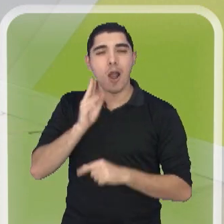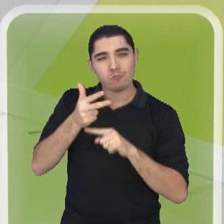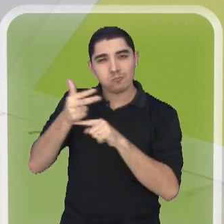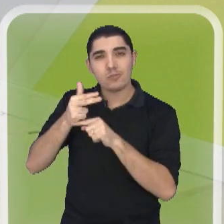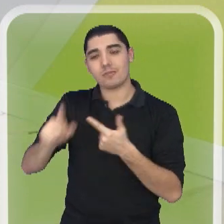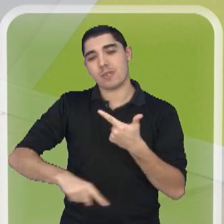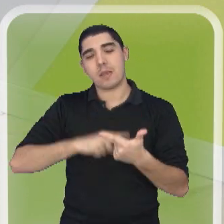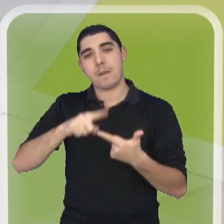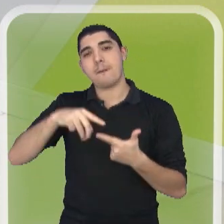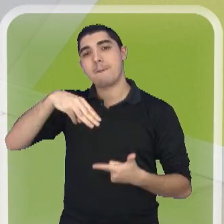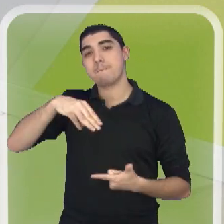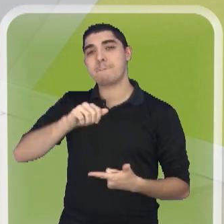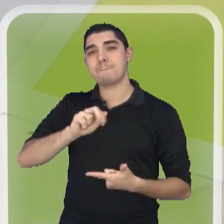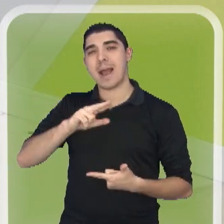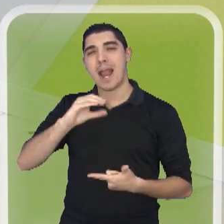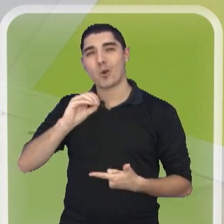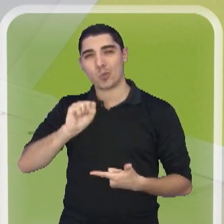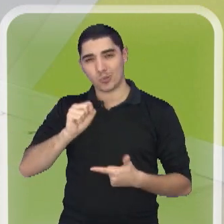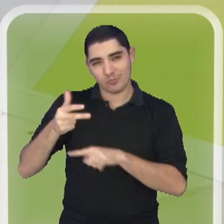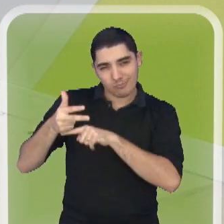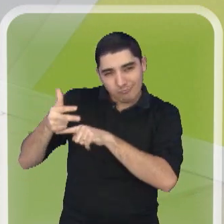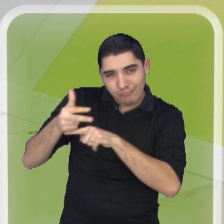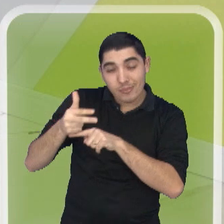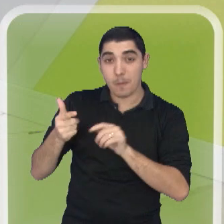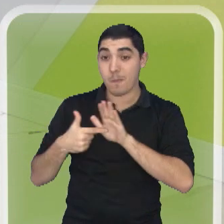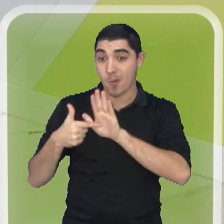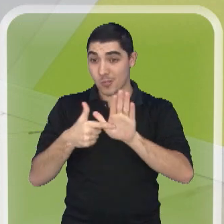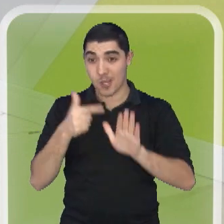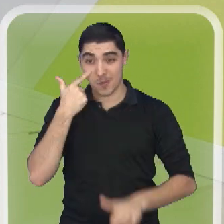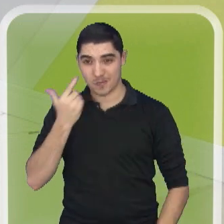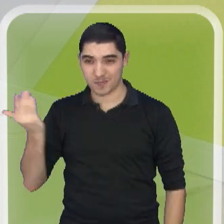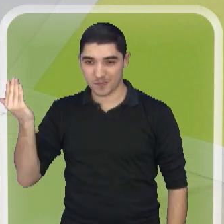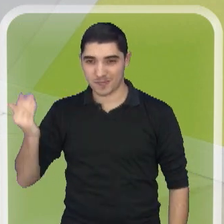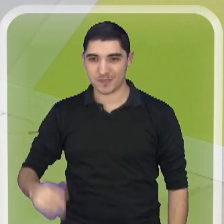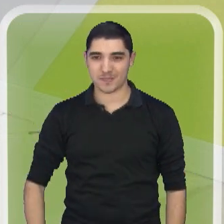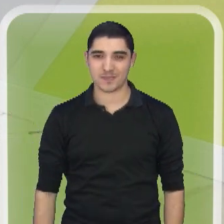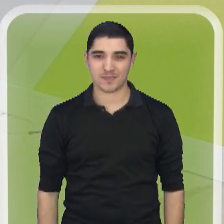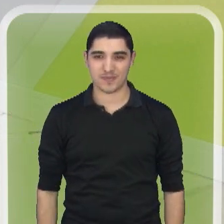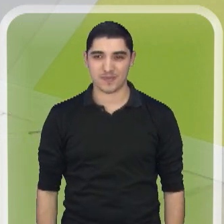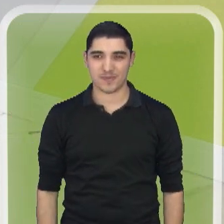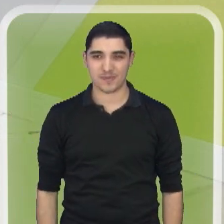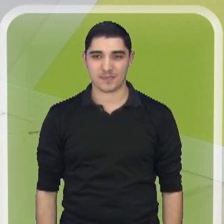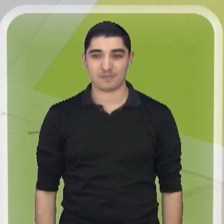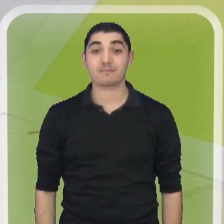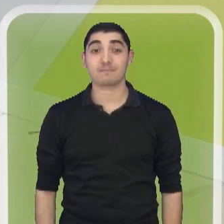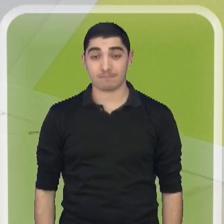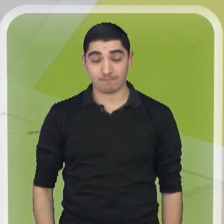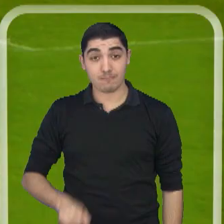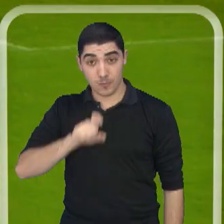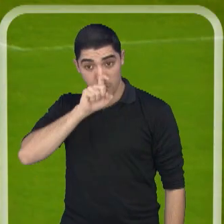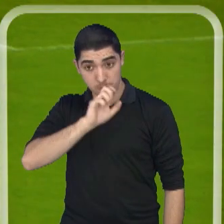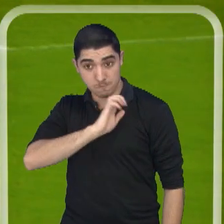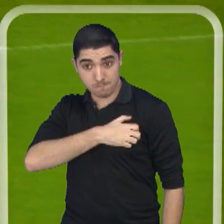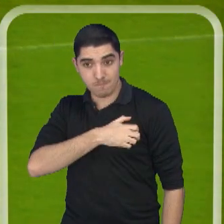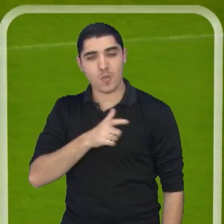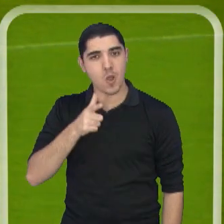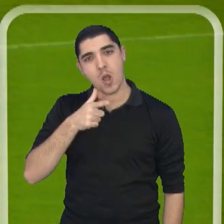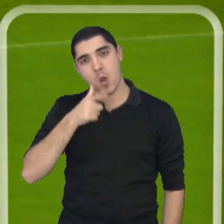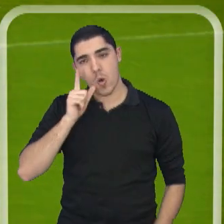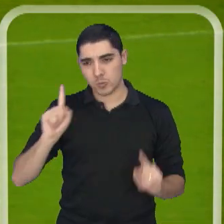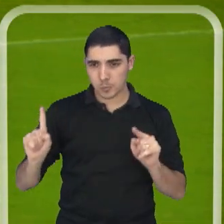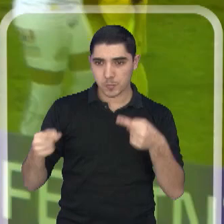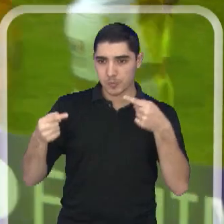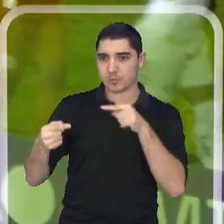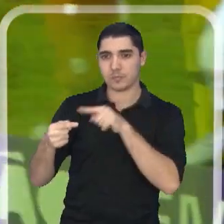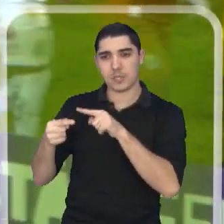cinegrafista Marquinhos Alves contam para você como foi o jogo. Solta, Matheus! A Águia do Vale entrou em campo contra as Sereias